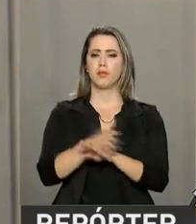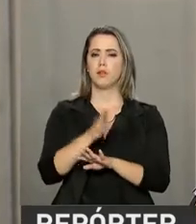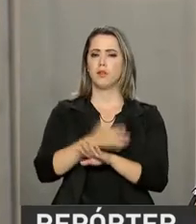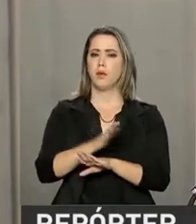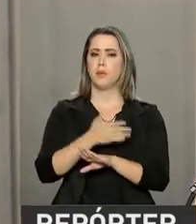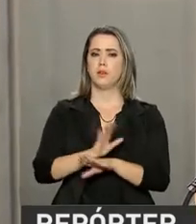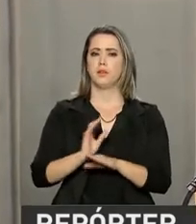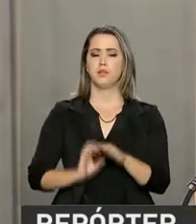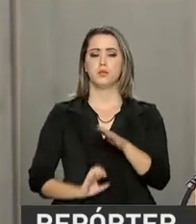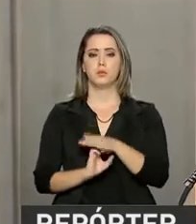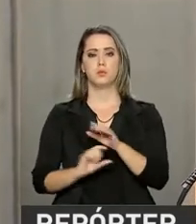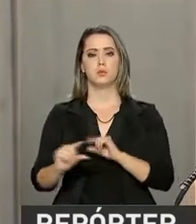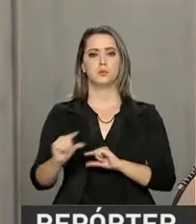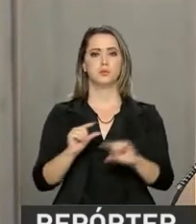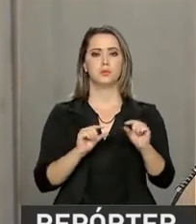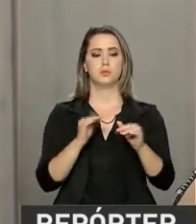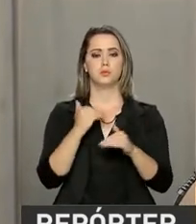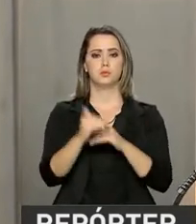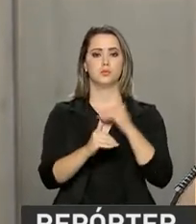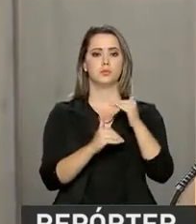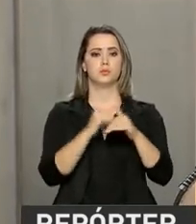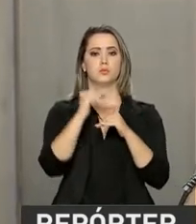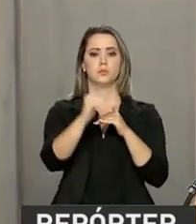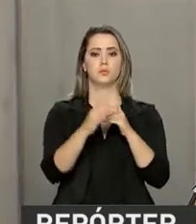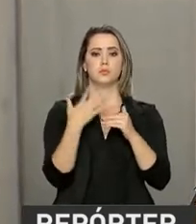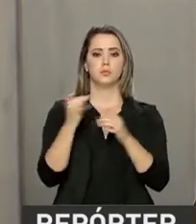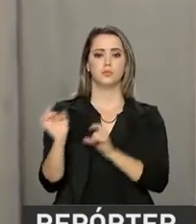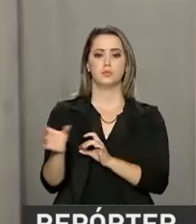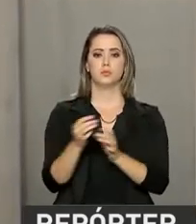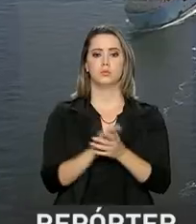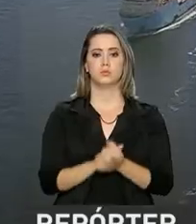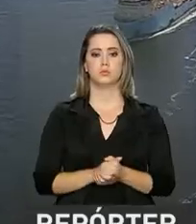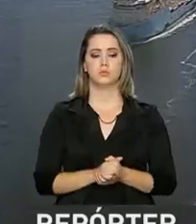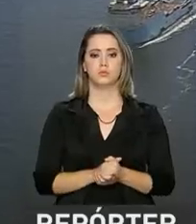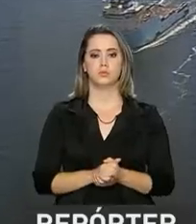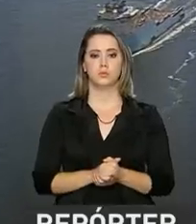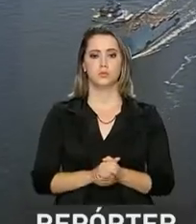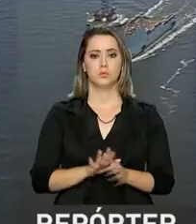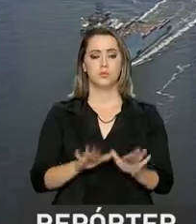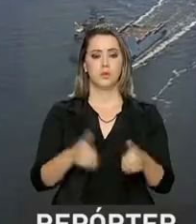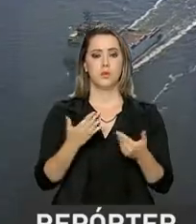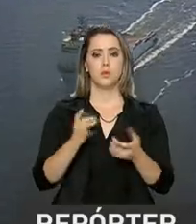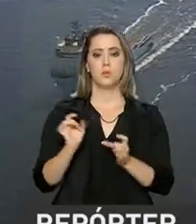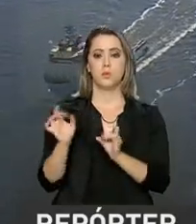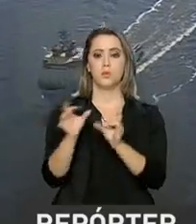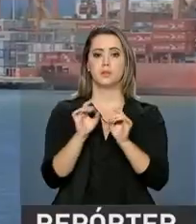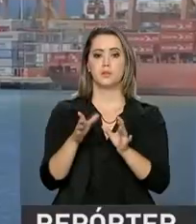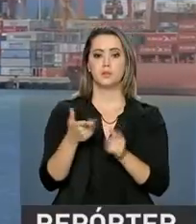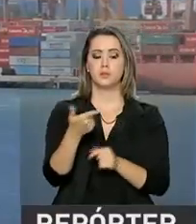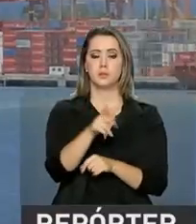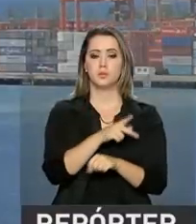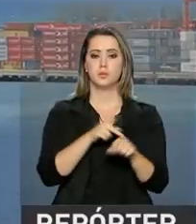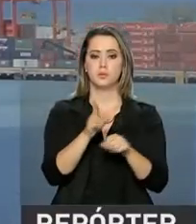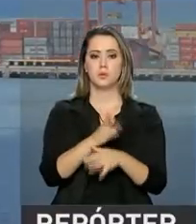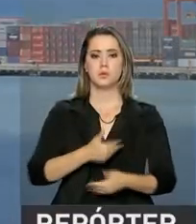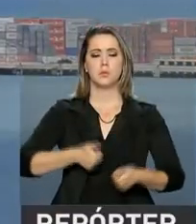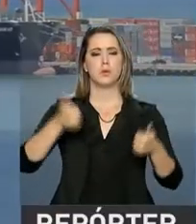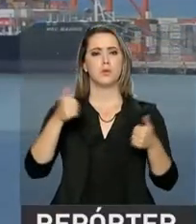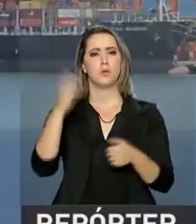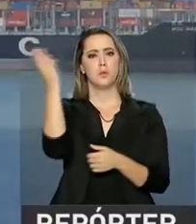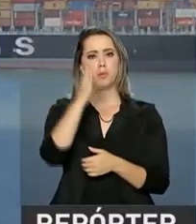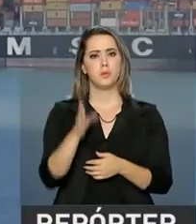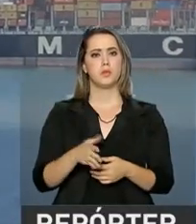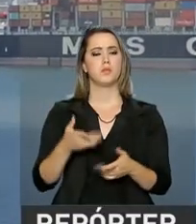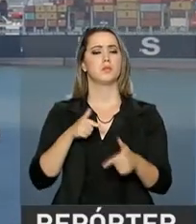micro empresários e tem crescido o número de empresas exportadoras e quanto mais vende lá pra fora mas o brasil gera